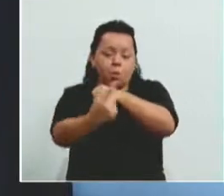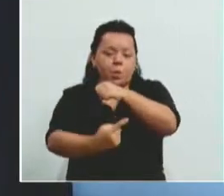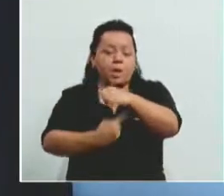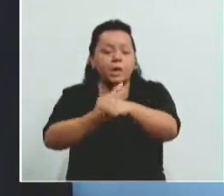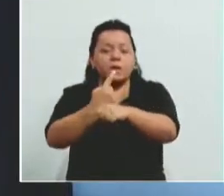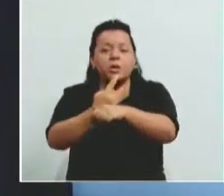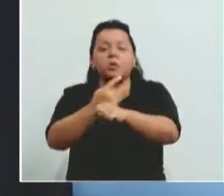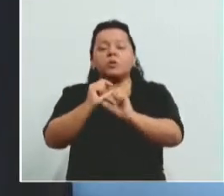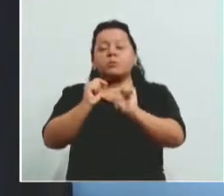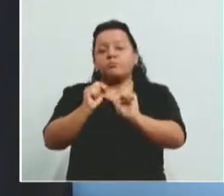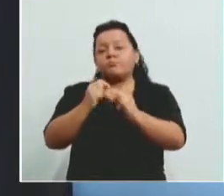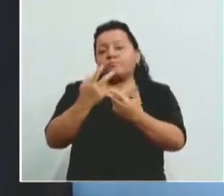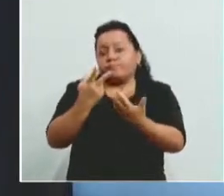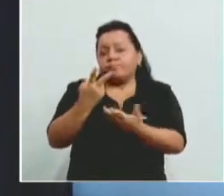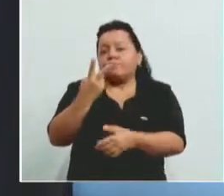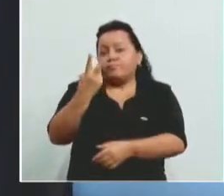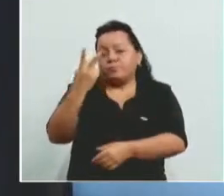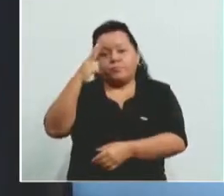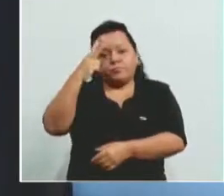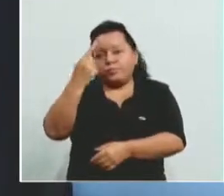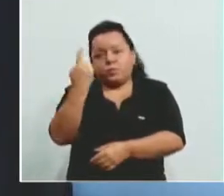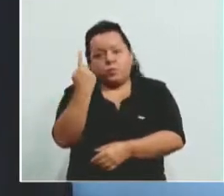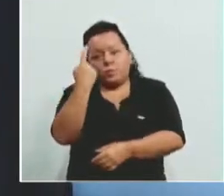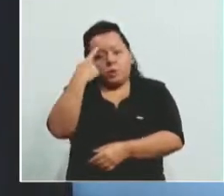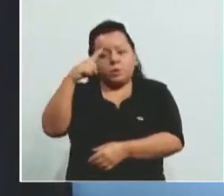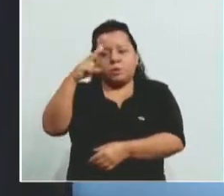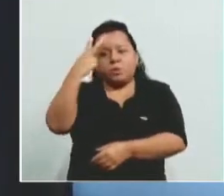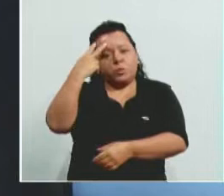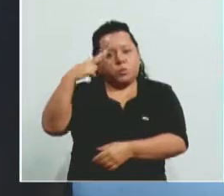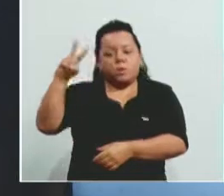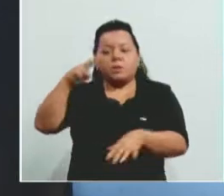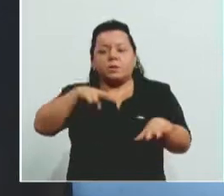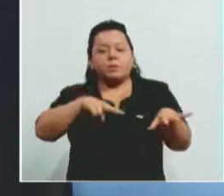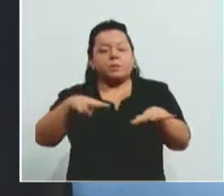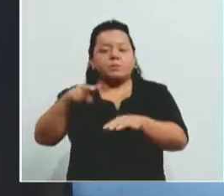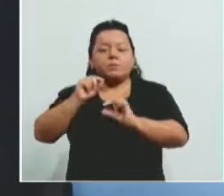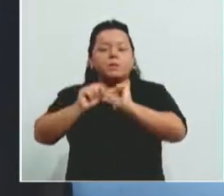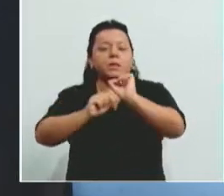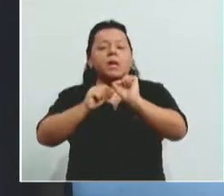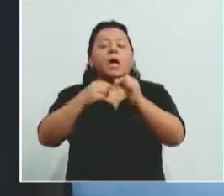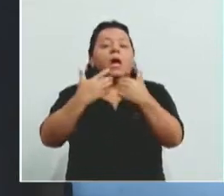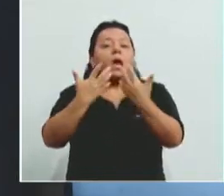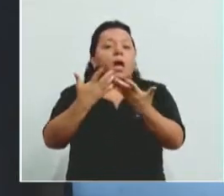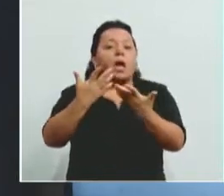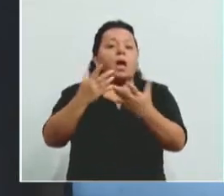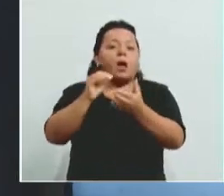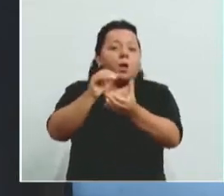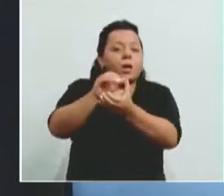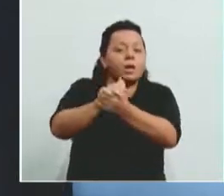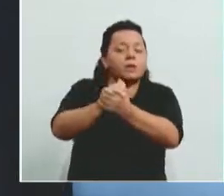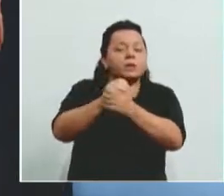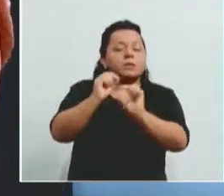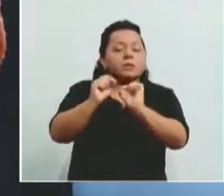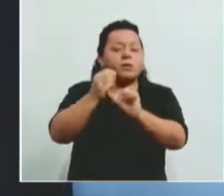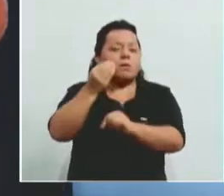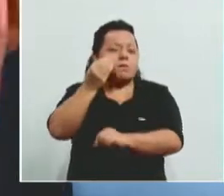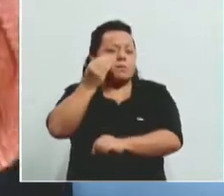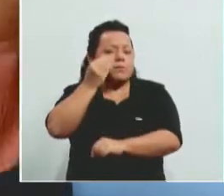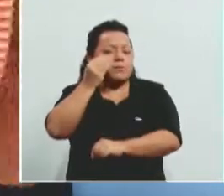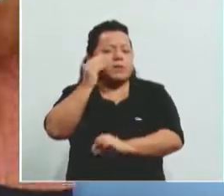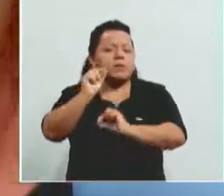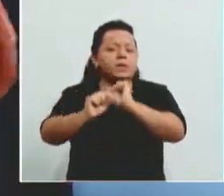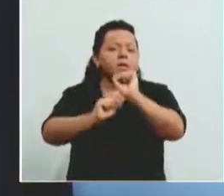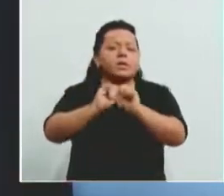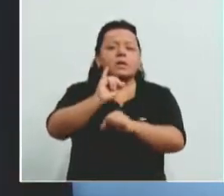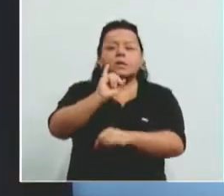2, 3 vezes na semana, sem contraceptivo e tudo, casal, para depois a gente começar a pensar num caso de infertilidade. Porque assim, tô tentando 2 meses